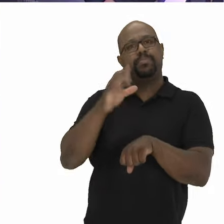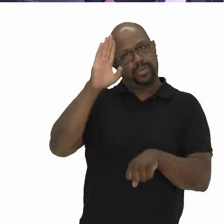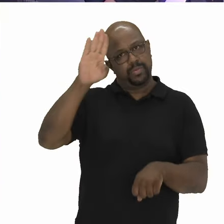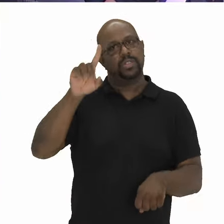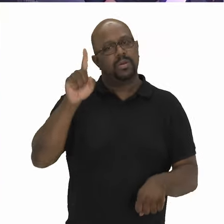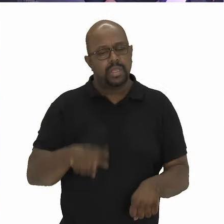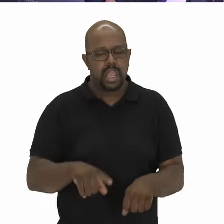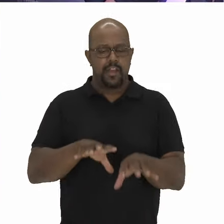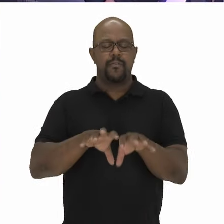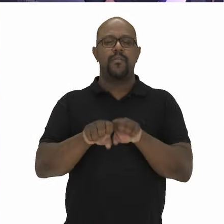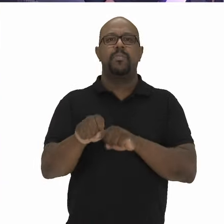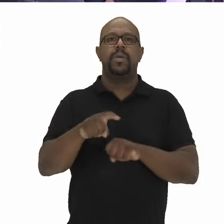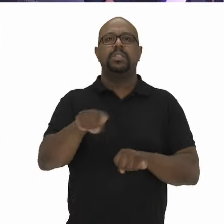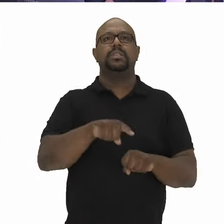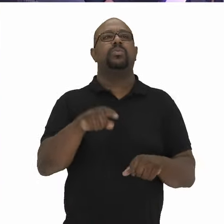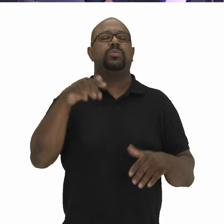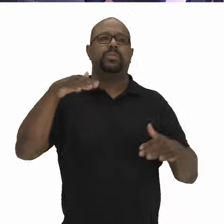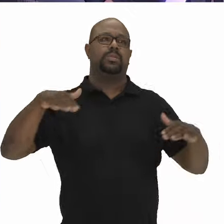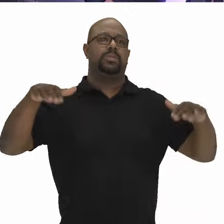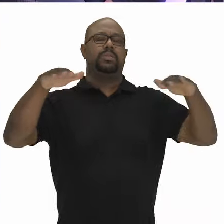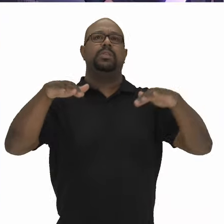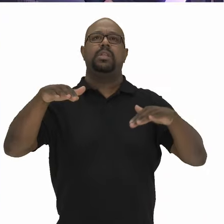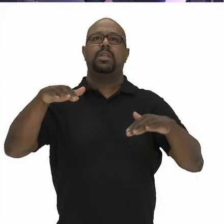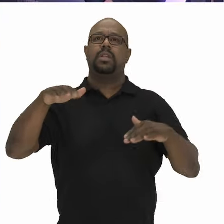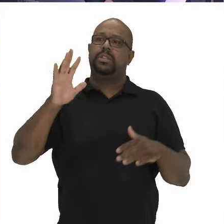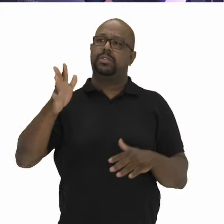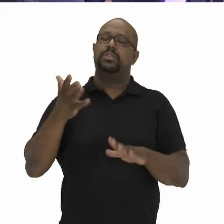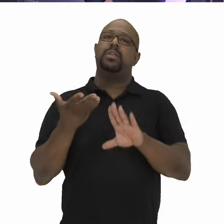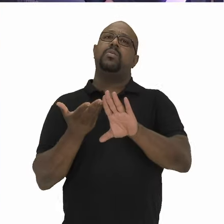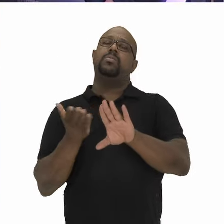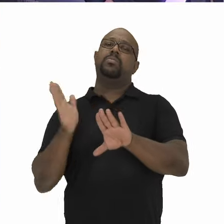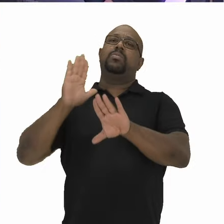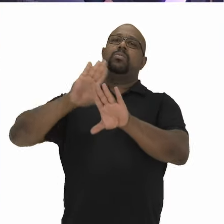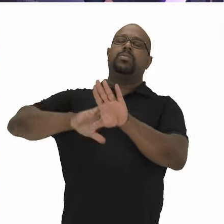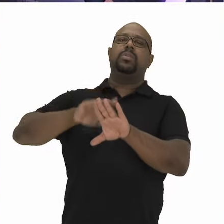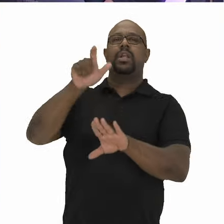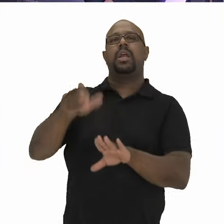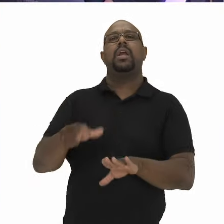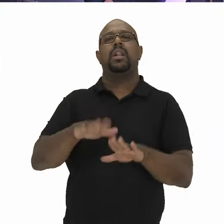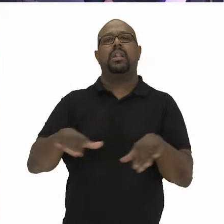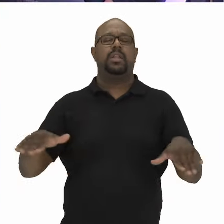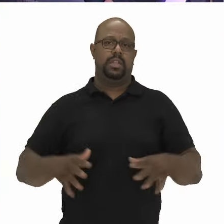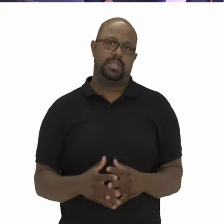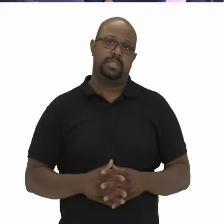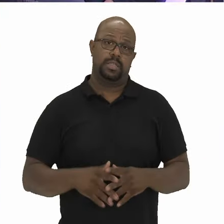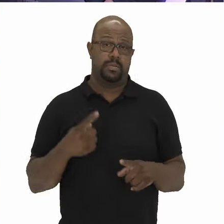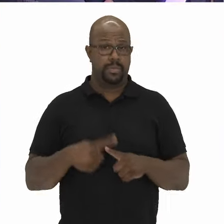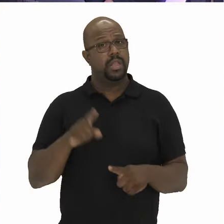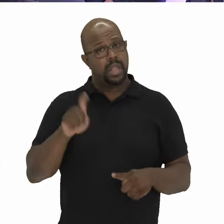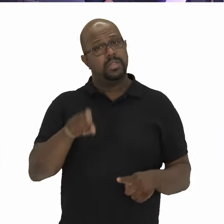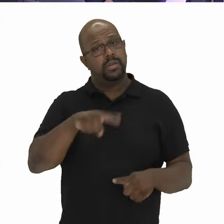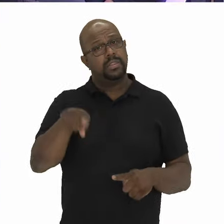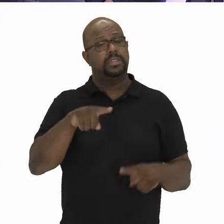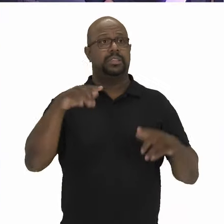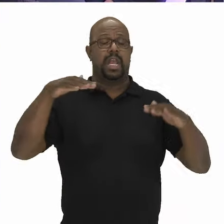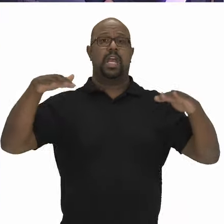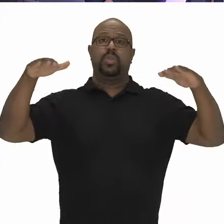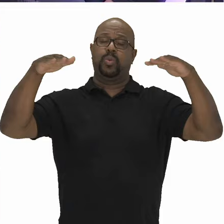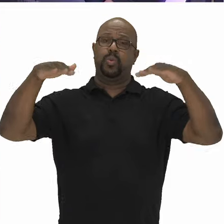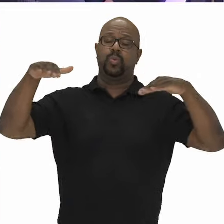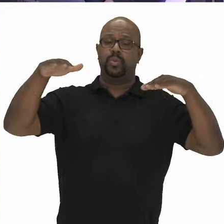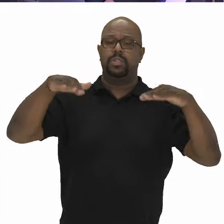Primor que é a formação dos adultos que estão por trás daquele indivíduo porque são